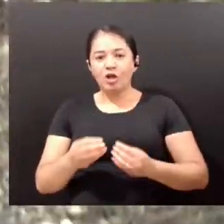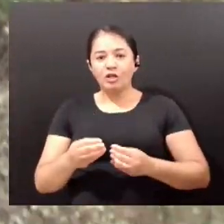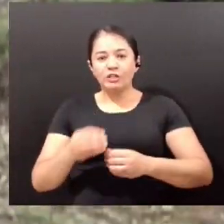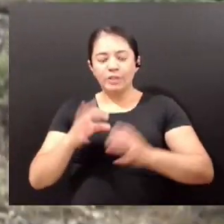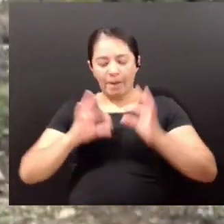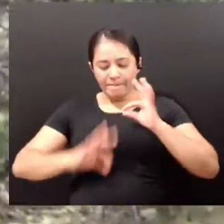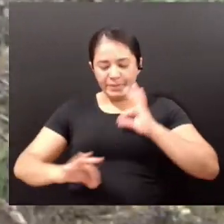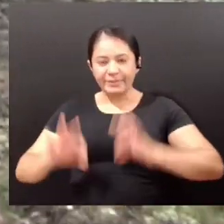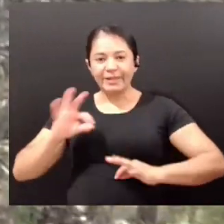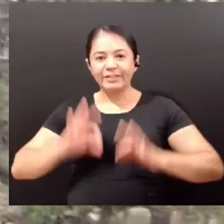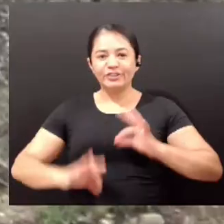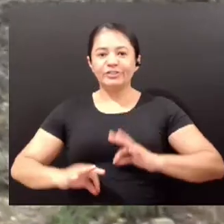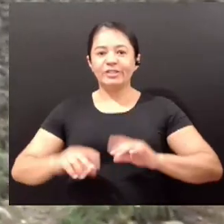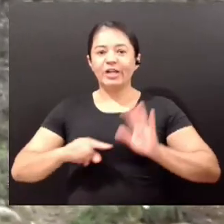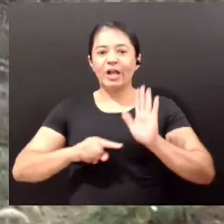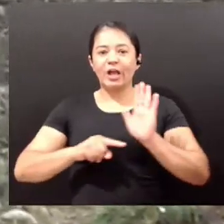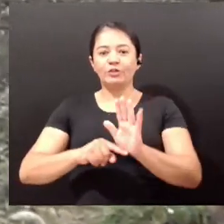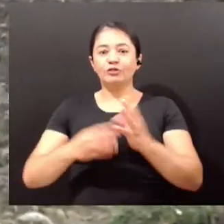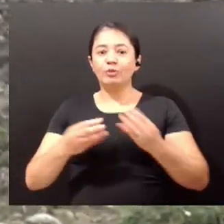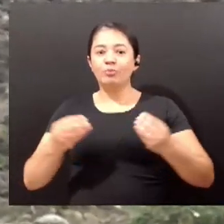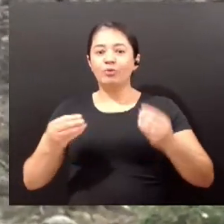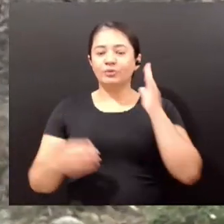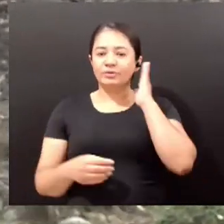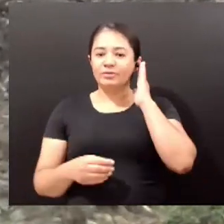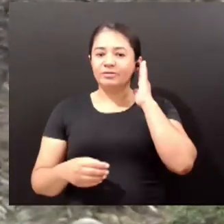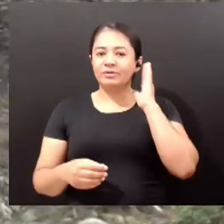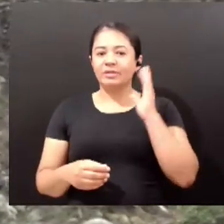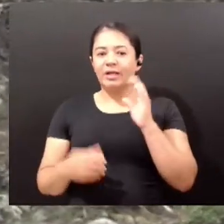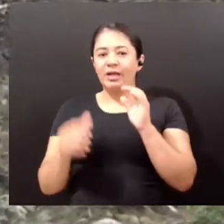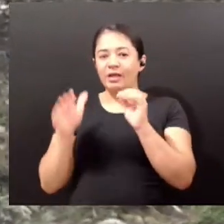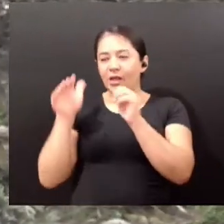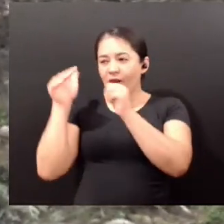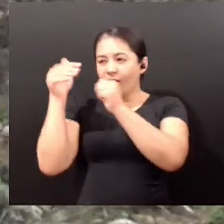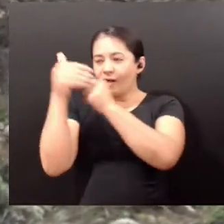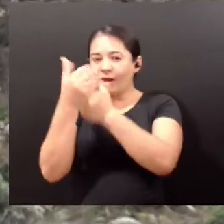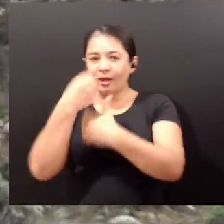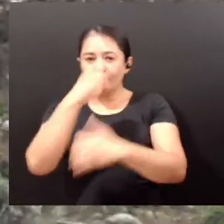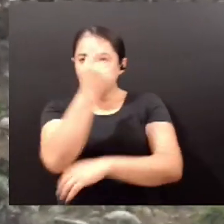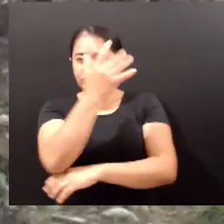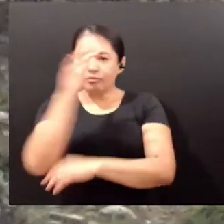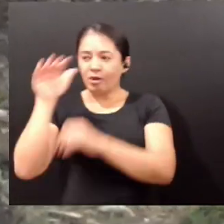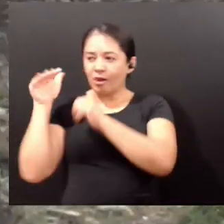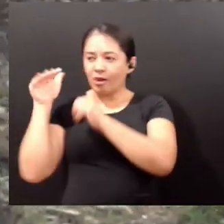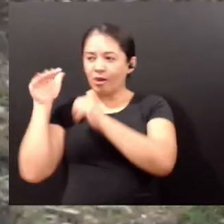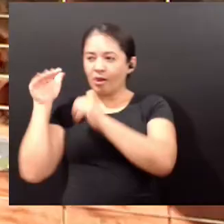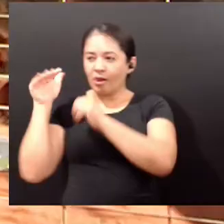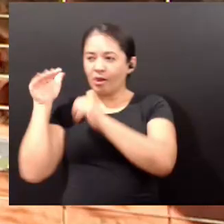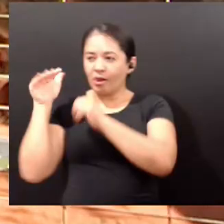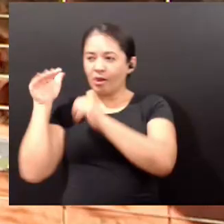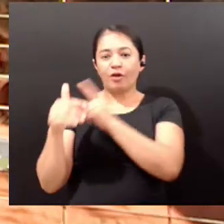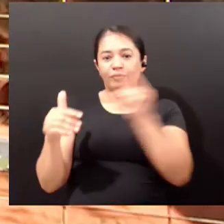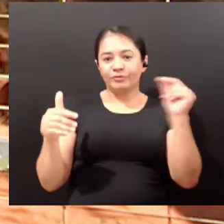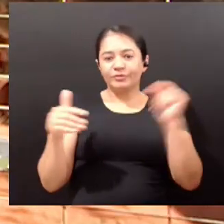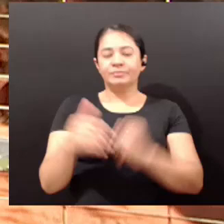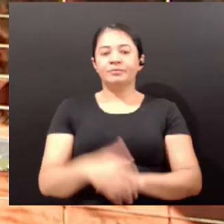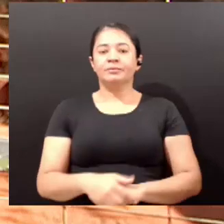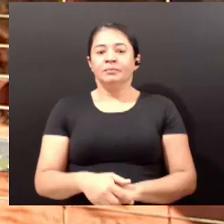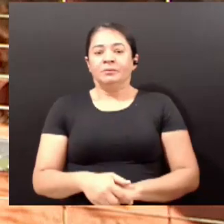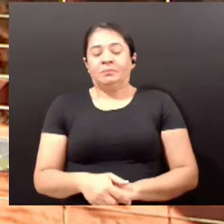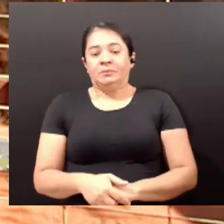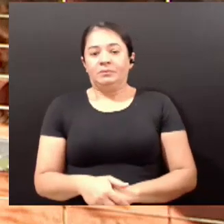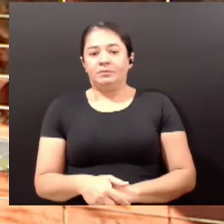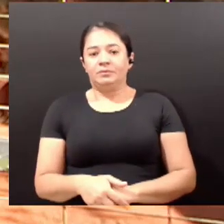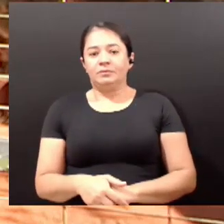isso ajuda bastante ele a se camuflar na natureza para tentar fugir dos predadores aí. Essa